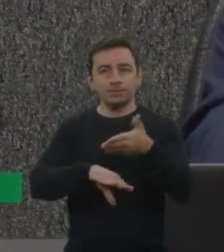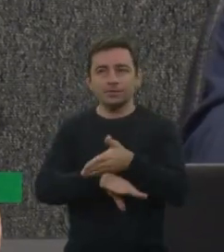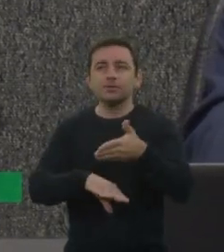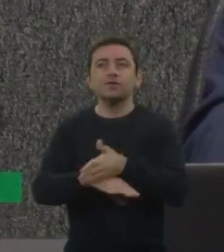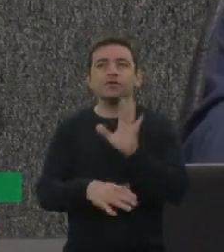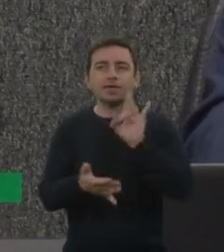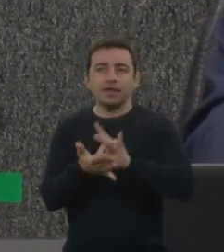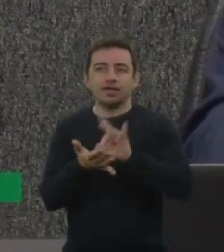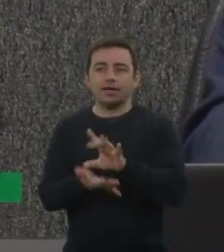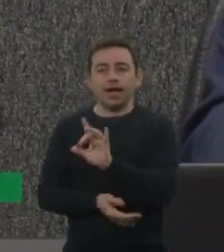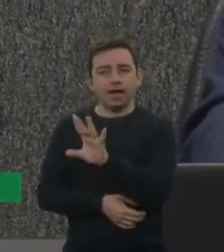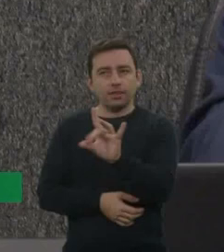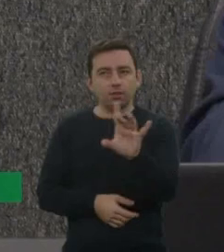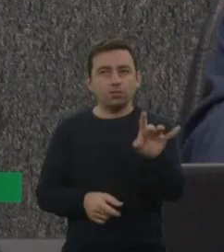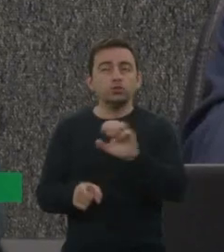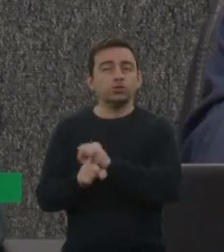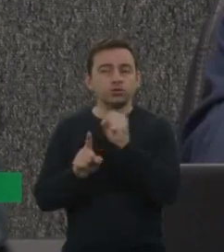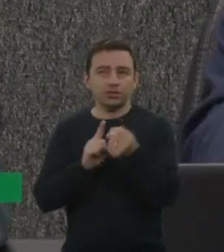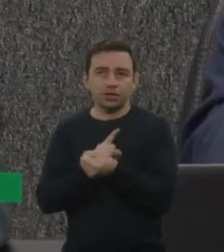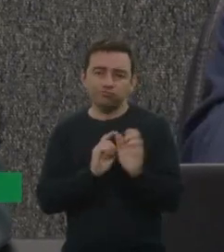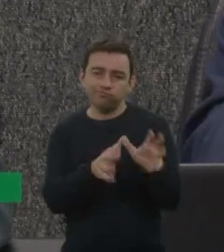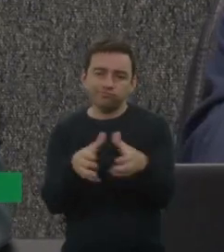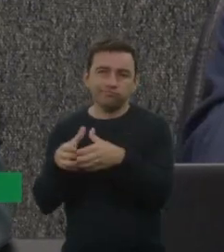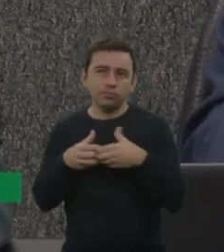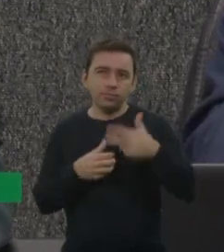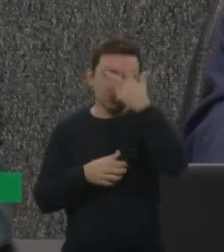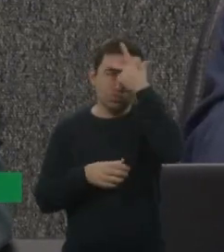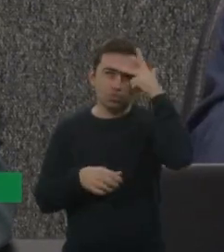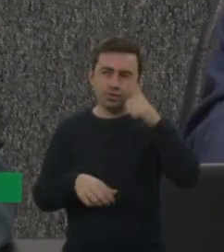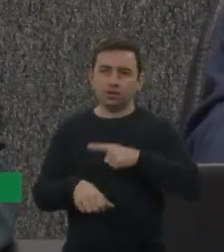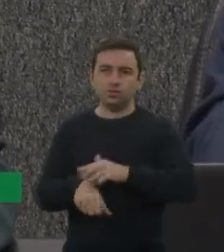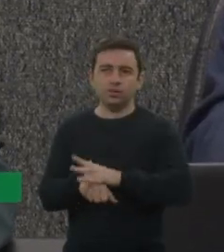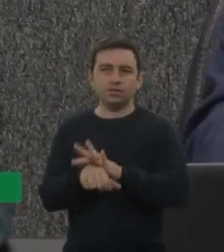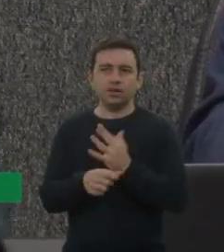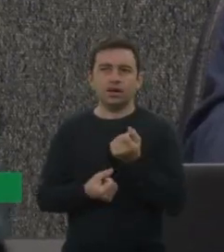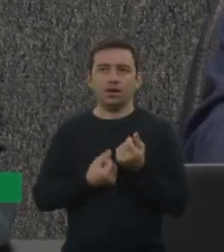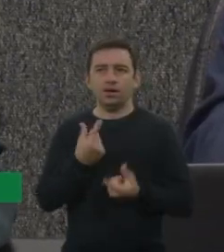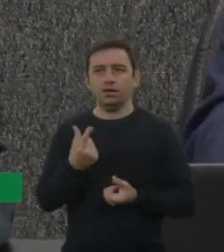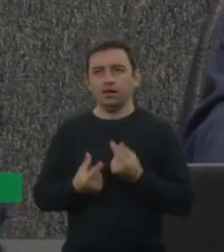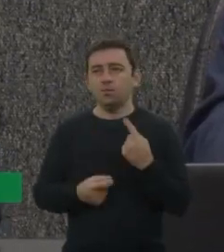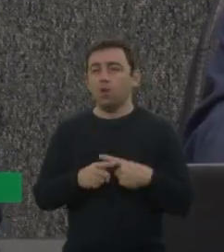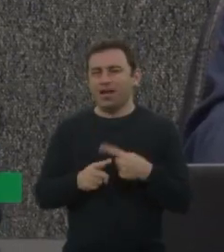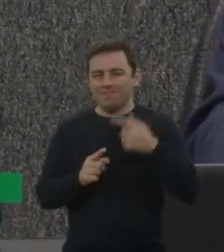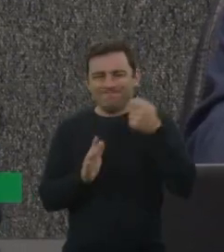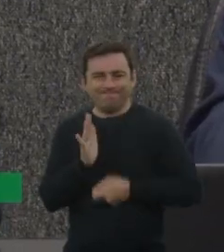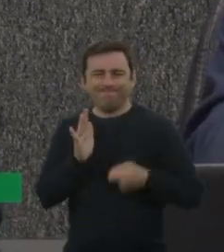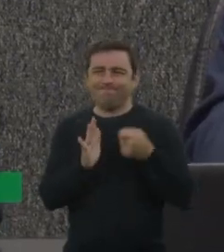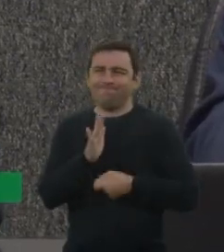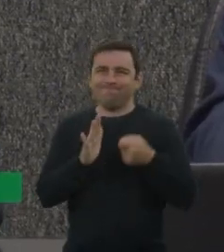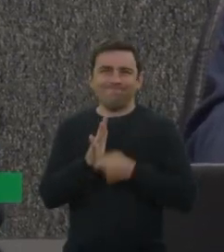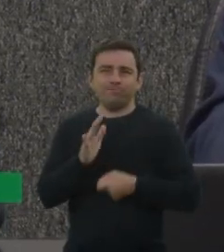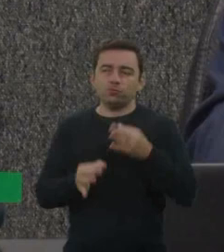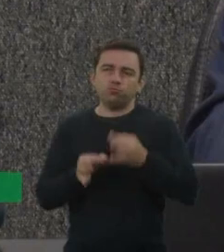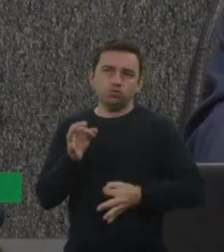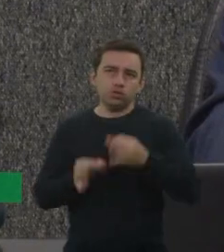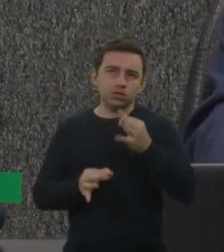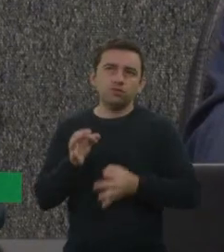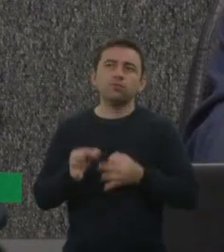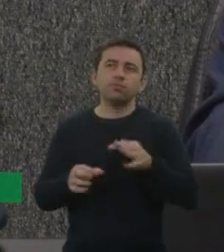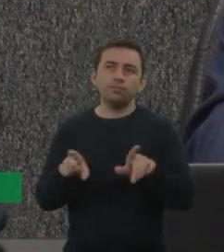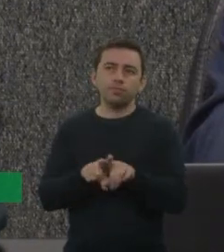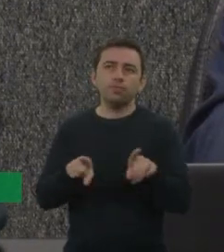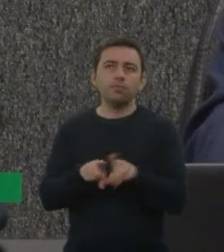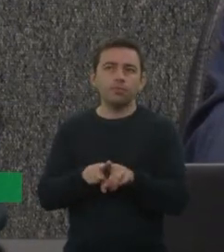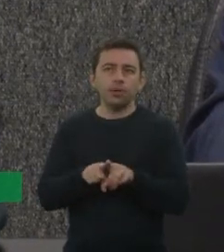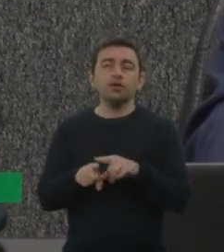de cada uma das sociedades das pessoas com doenças raras, que começaram a cobrar, judicializar e dizer: